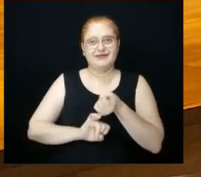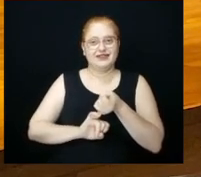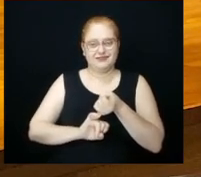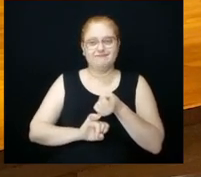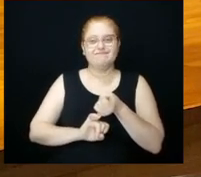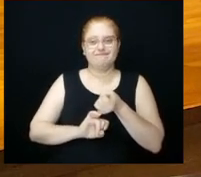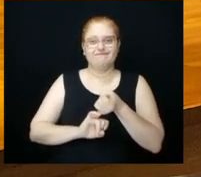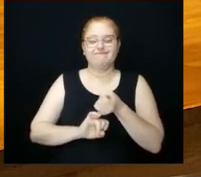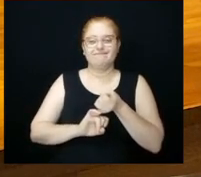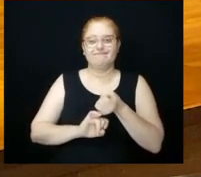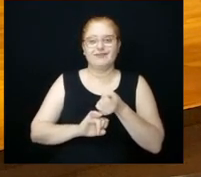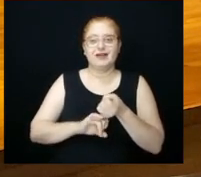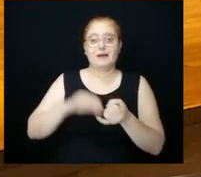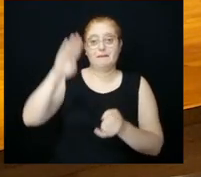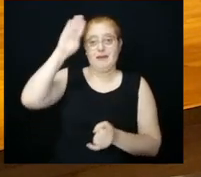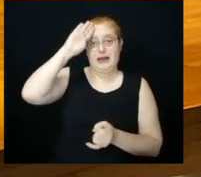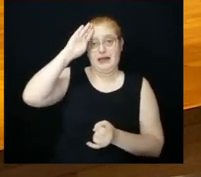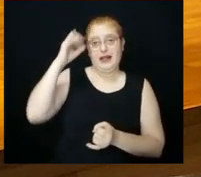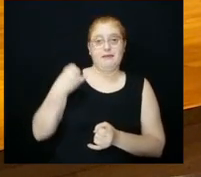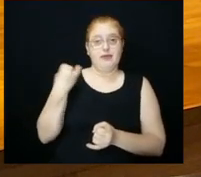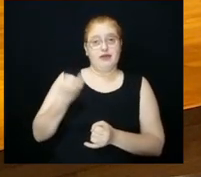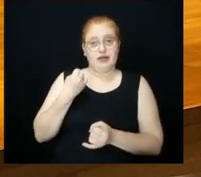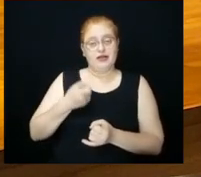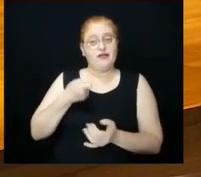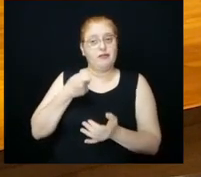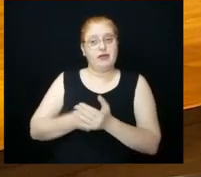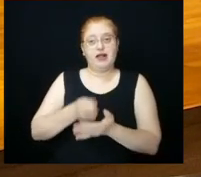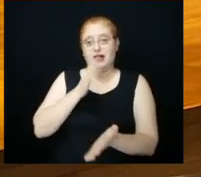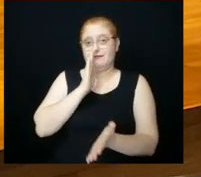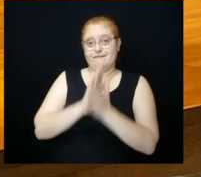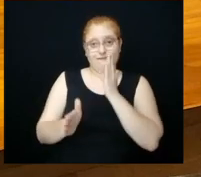conjugal com um militar importante, então ela é obrigada a fugir, então tem